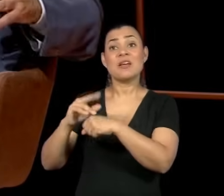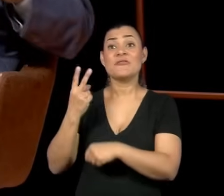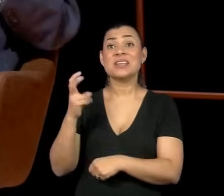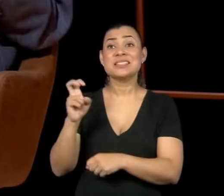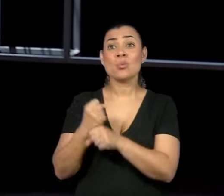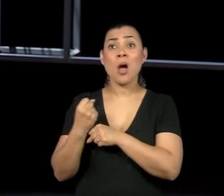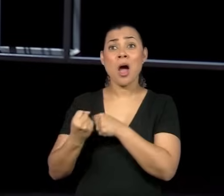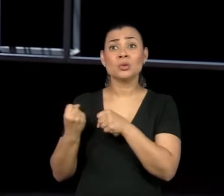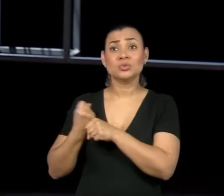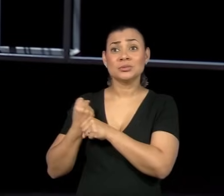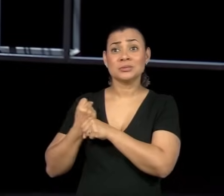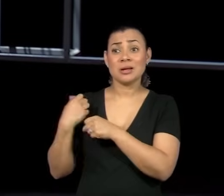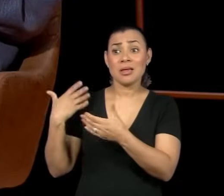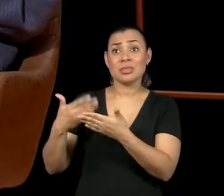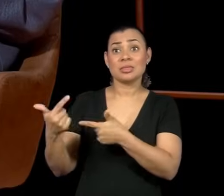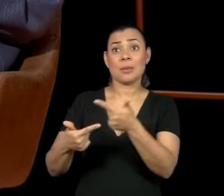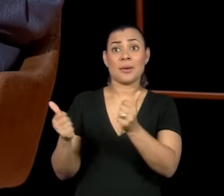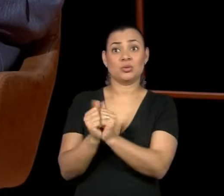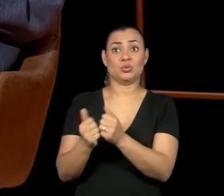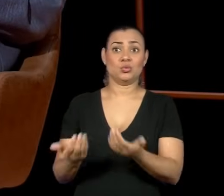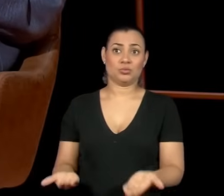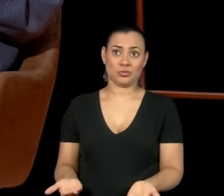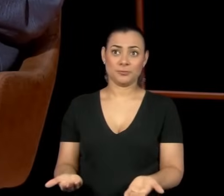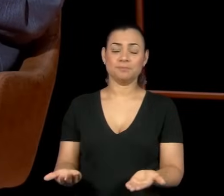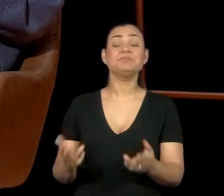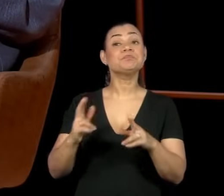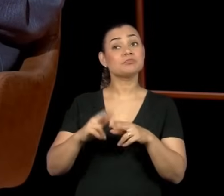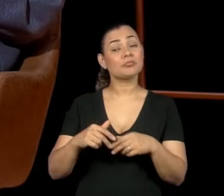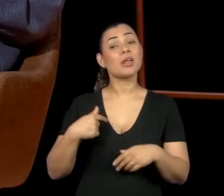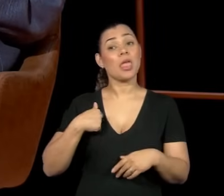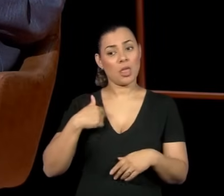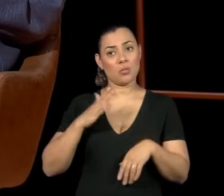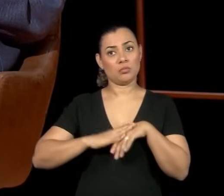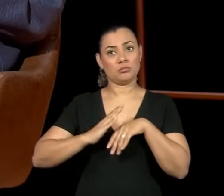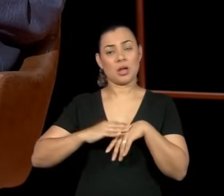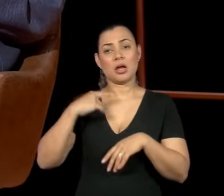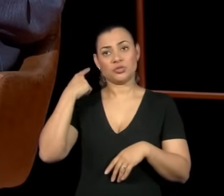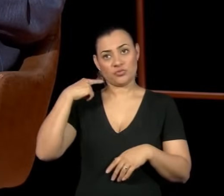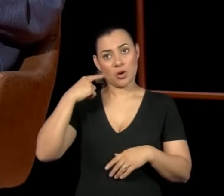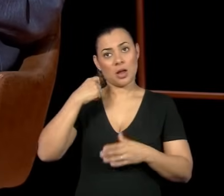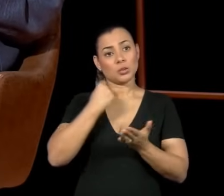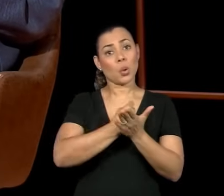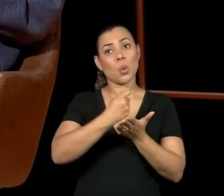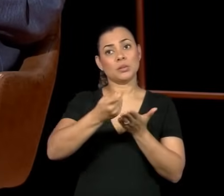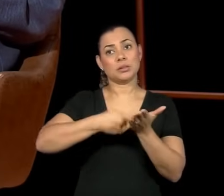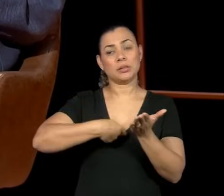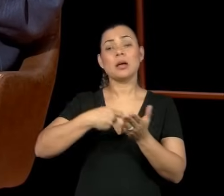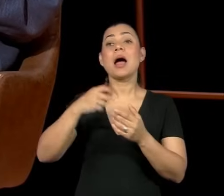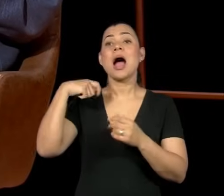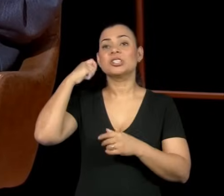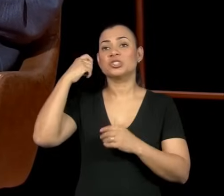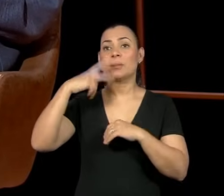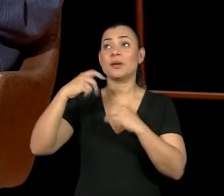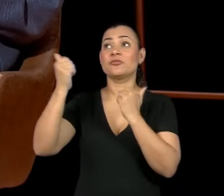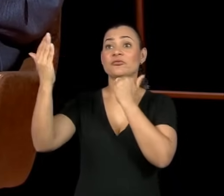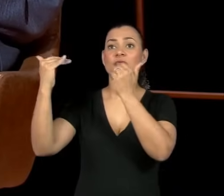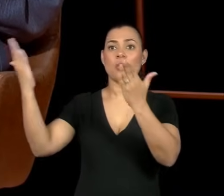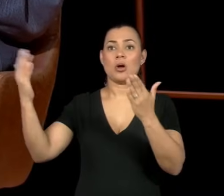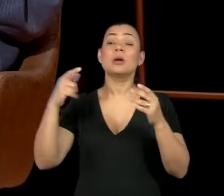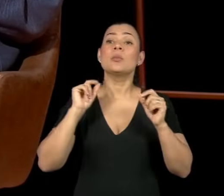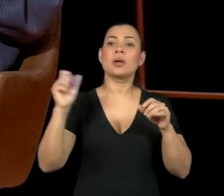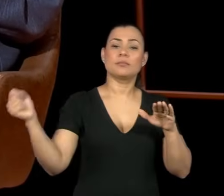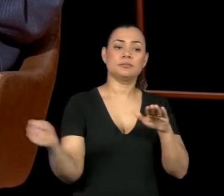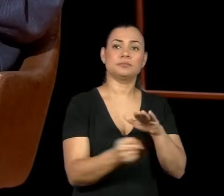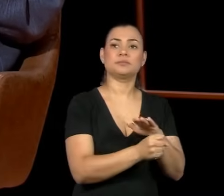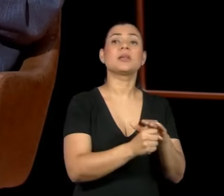anos trabalhando. Aí eu fui trabalhar como advogado, contratando os artistas internacionais para a Rede Globo,